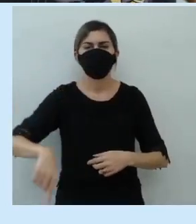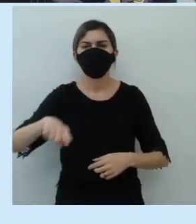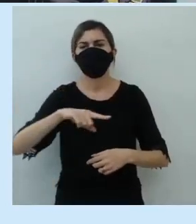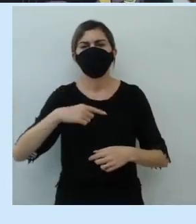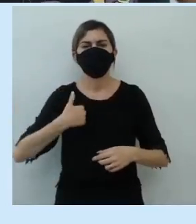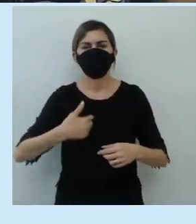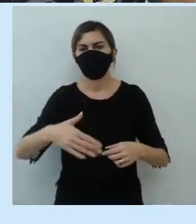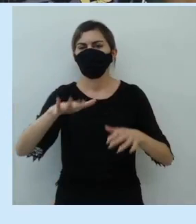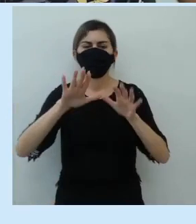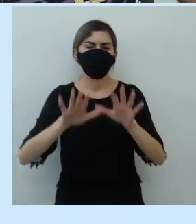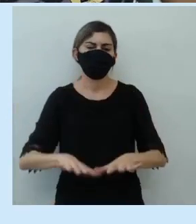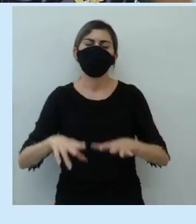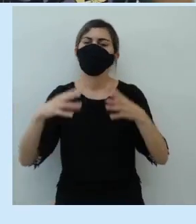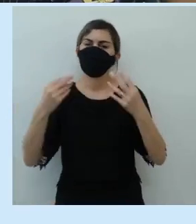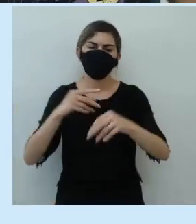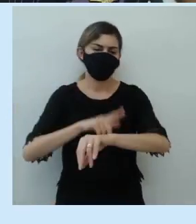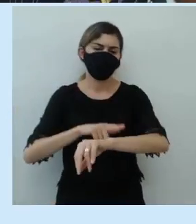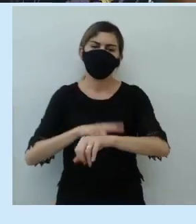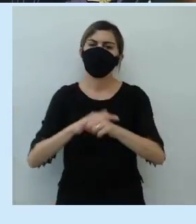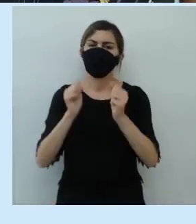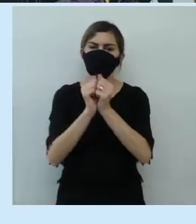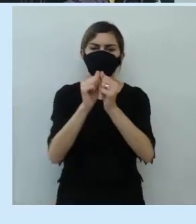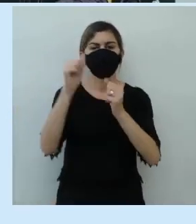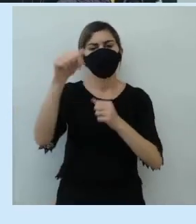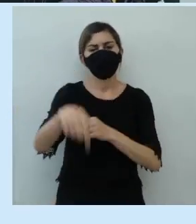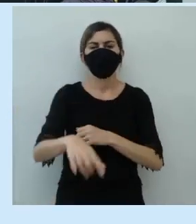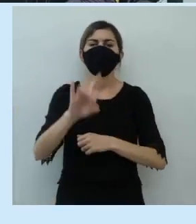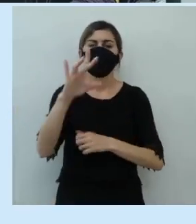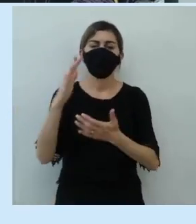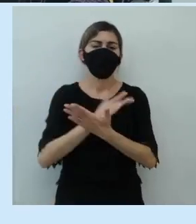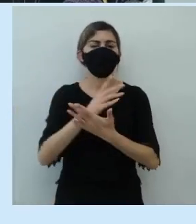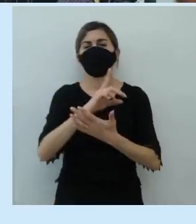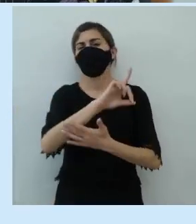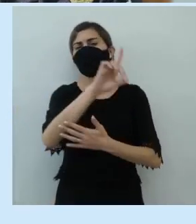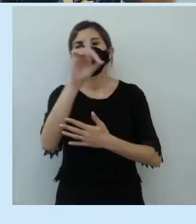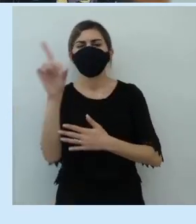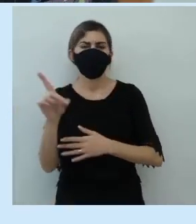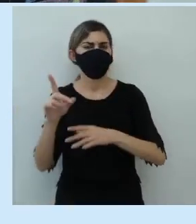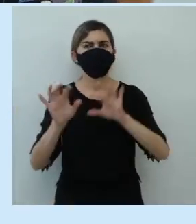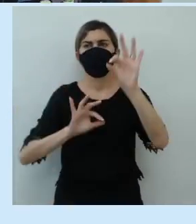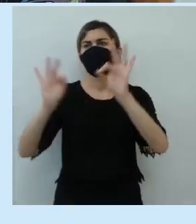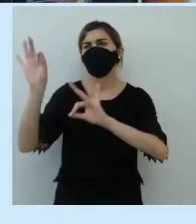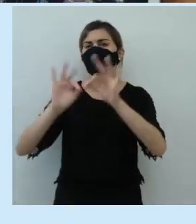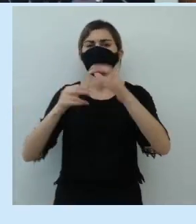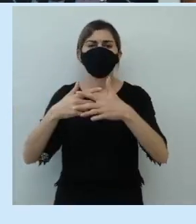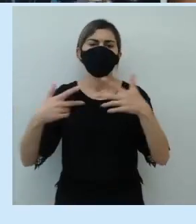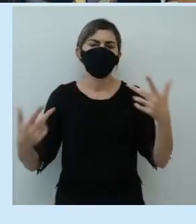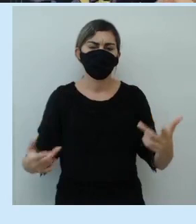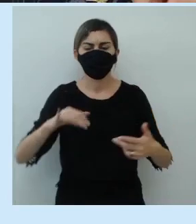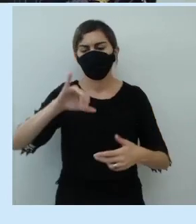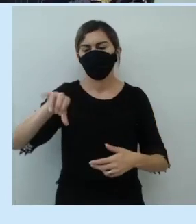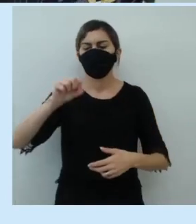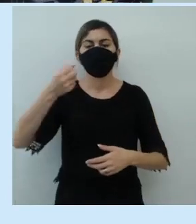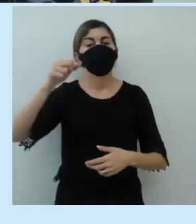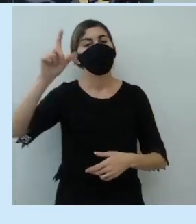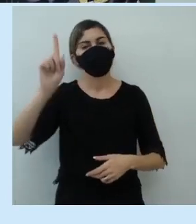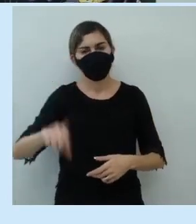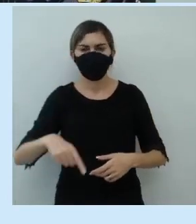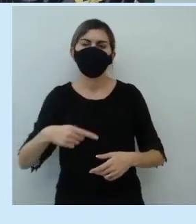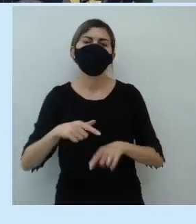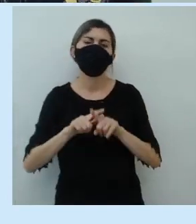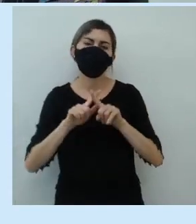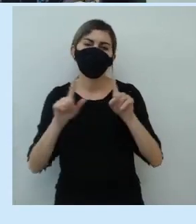nem vai ficar tanto tempo junto aqui. Só alguns dias para ajeitar as coisas. Aí Jéssica,